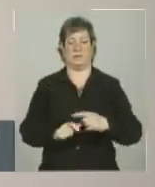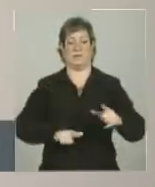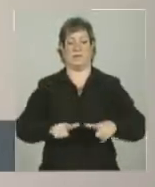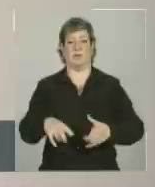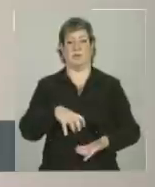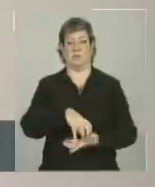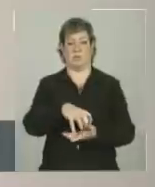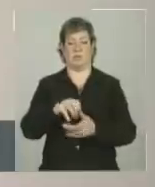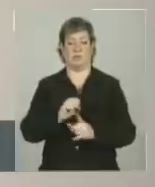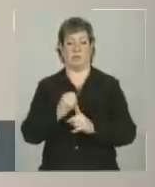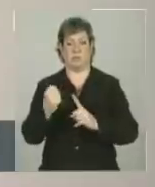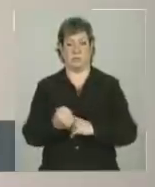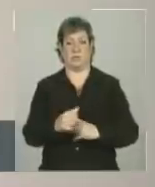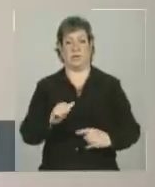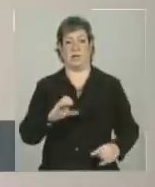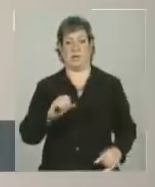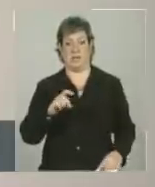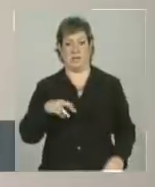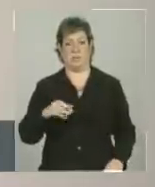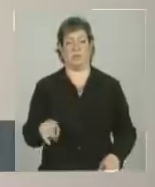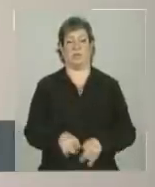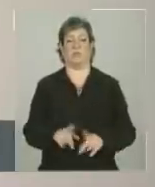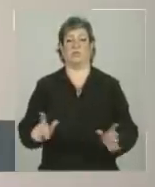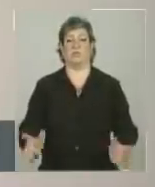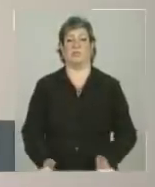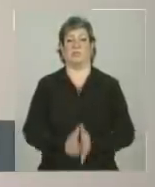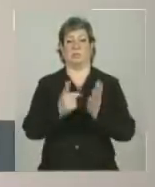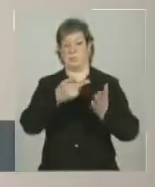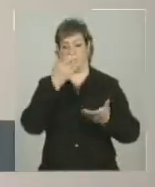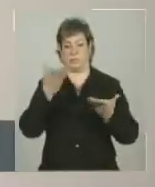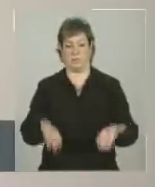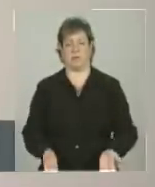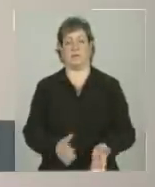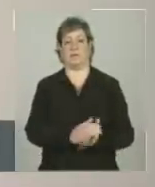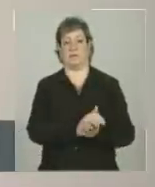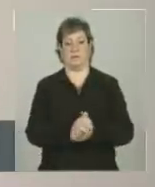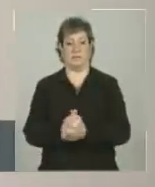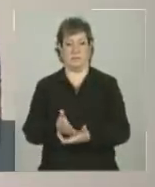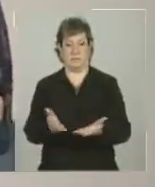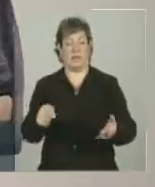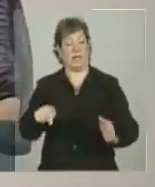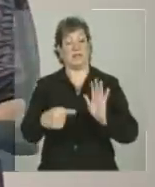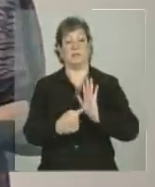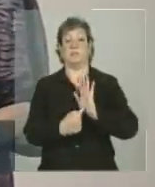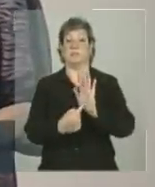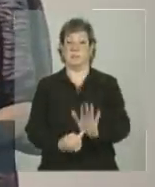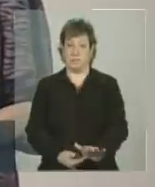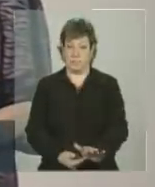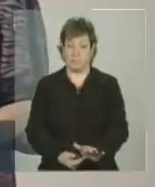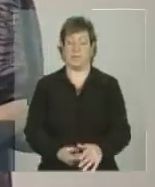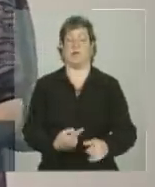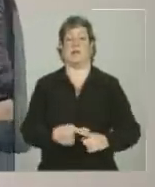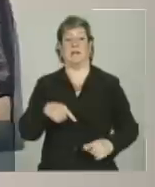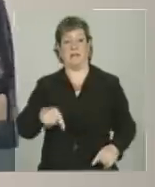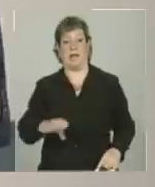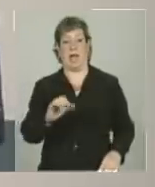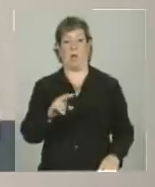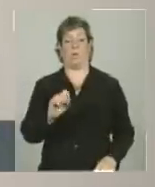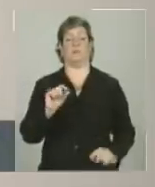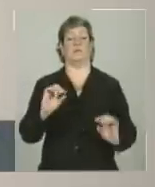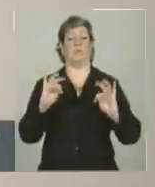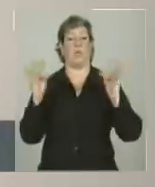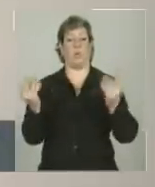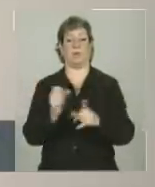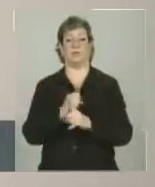privado, acadêmicos e jornalistas nesta reunião demonstra que esta é uma causa de toda a